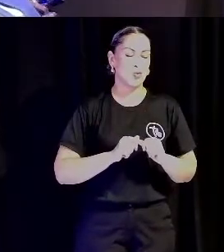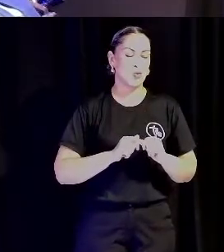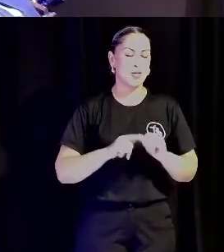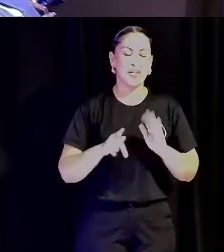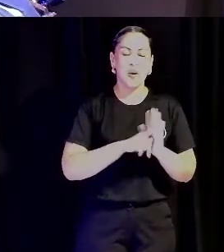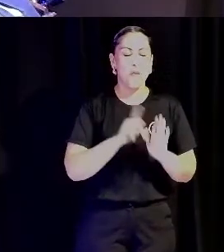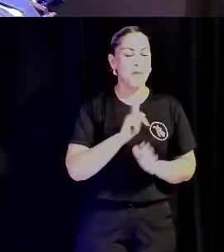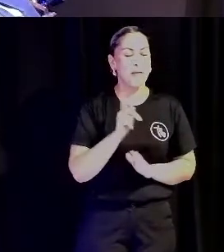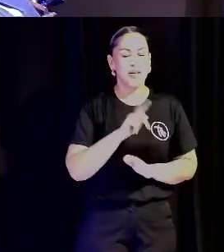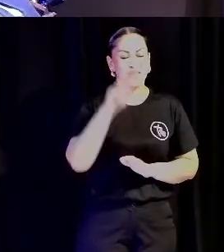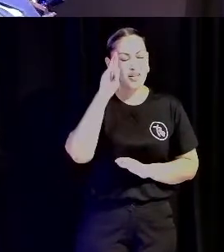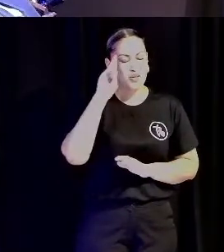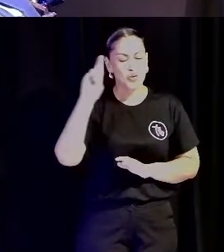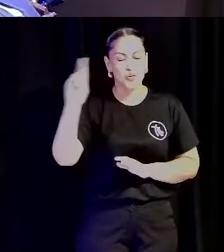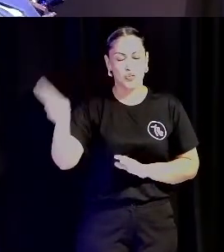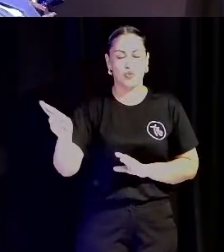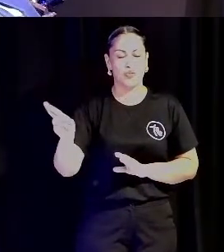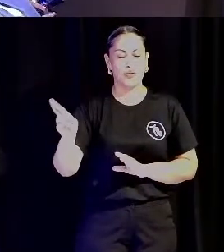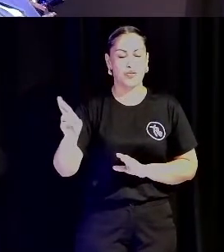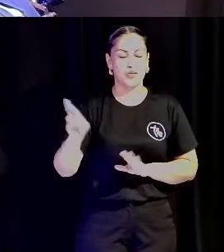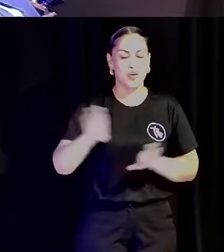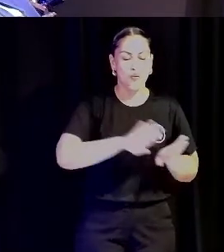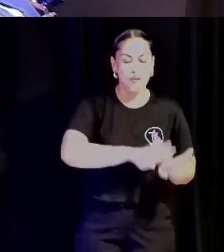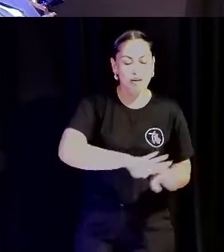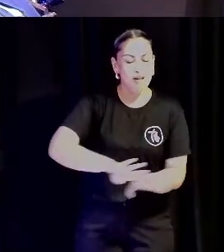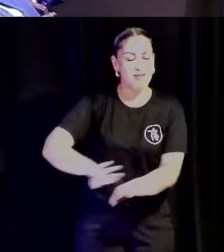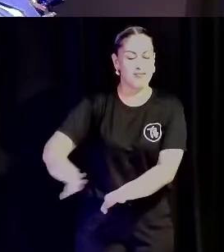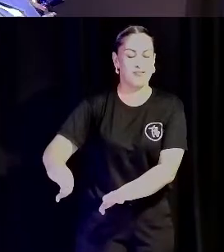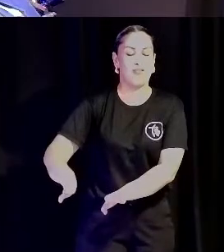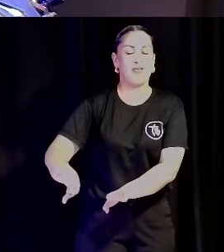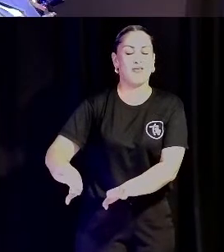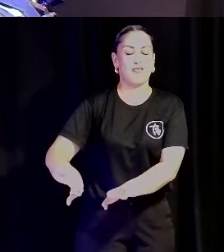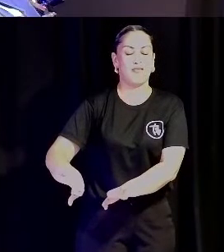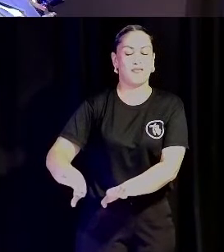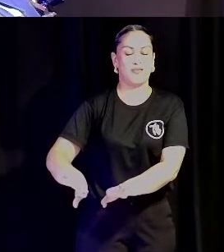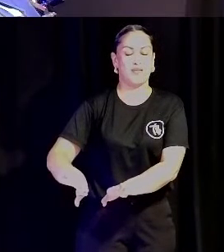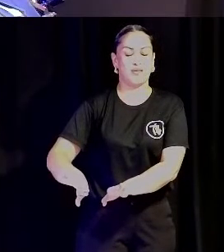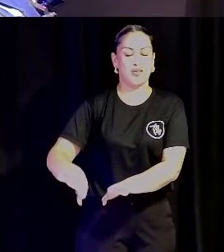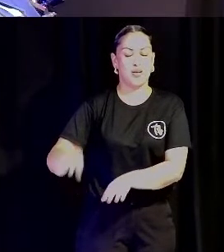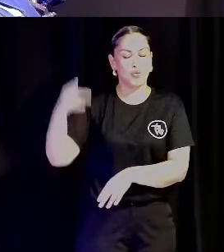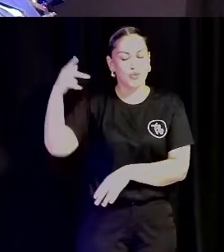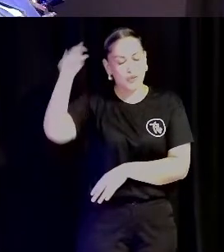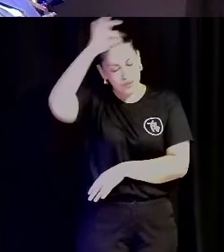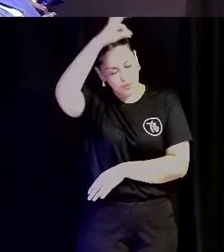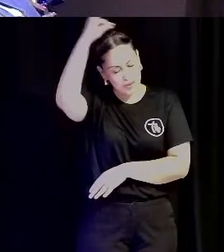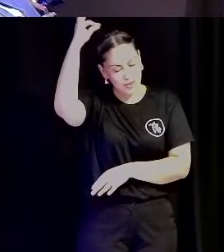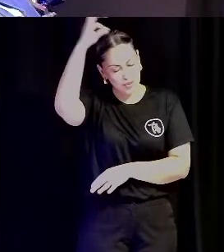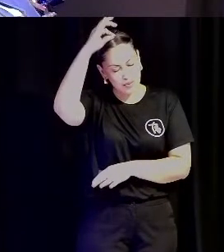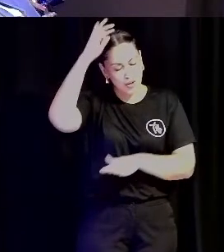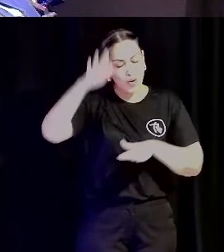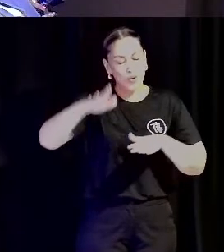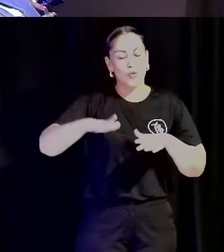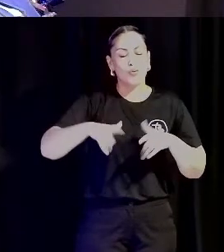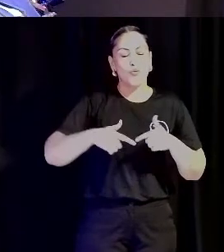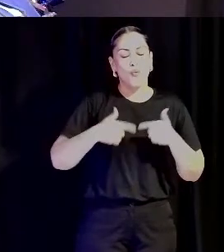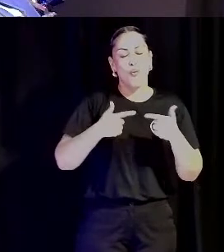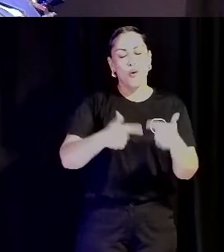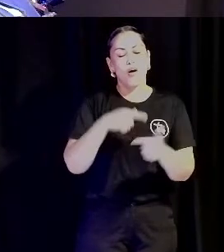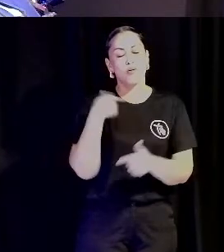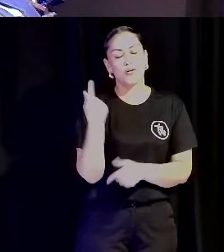que não te exalta. Que o teu Espírito tenha liberdade no nosso meio. Te